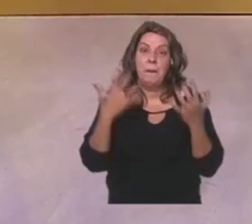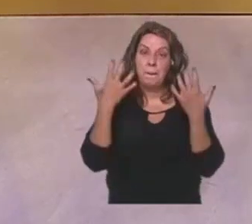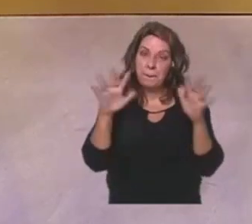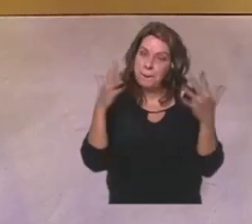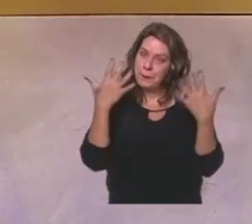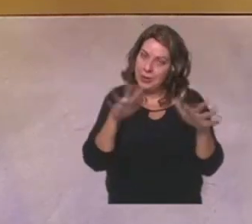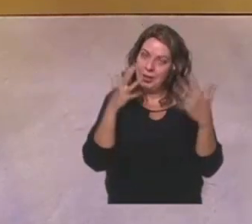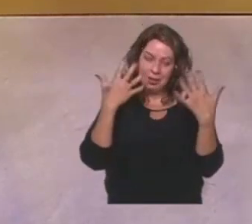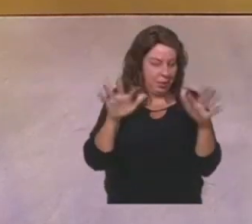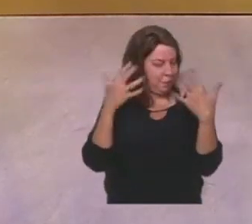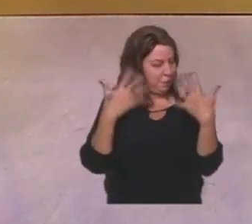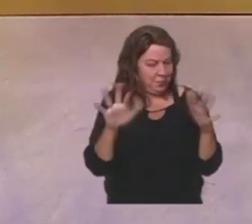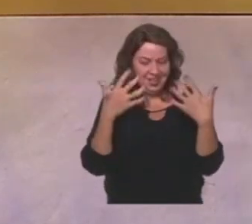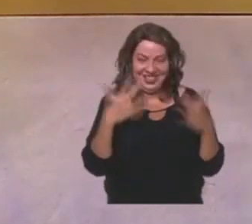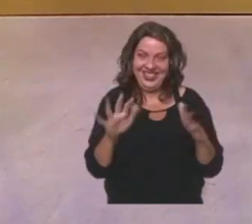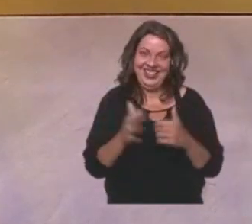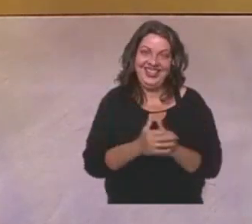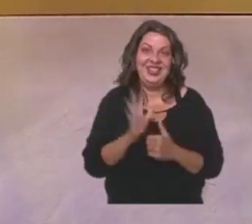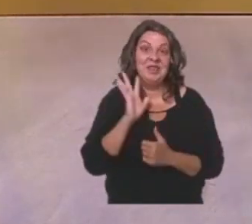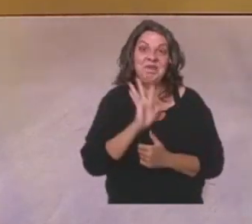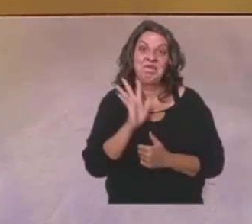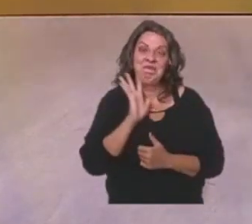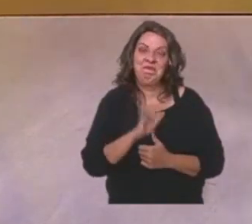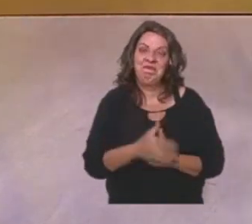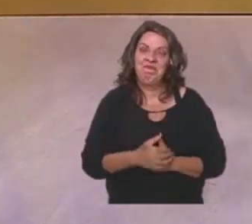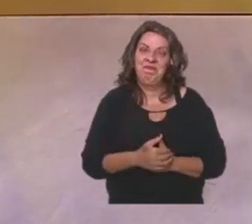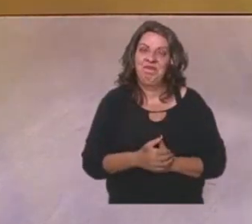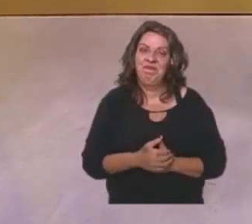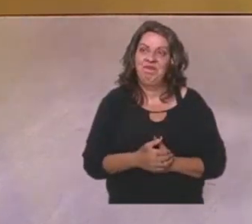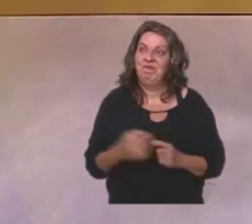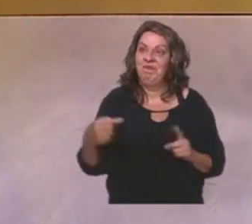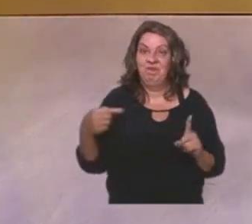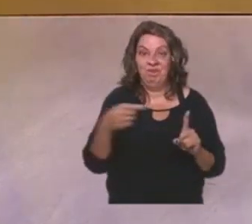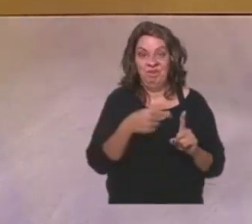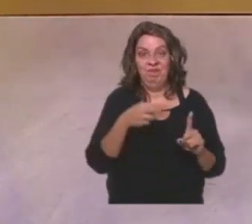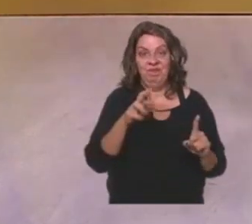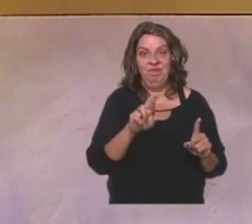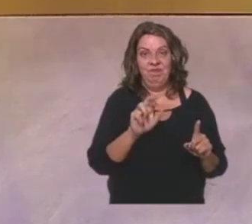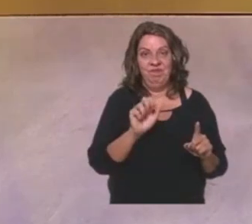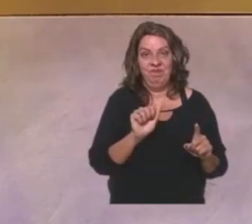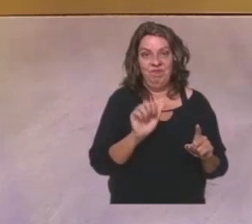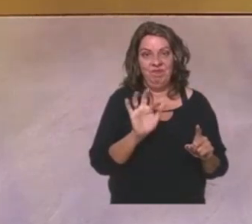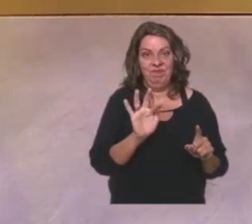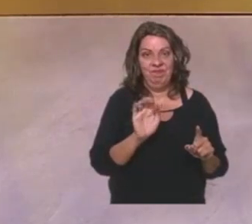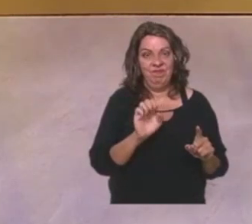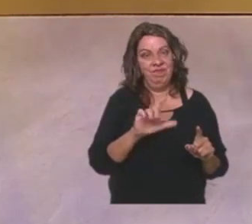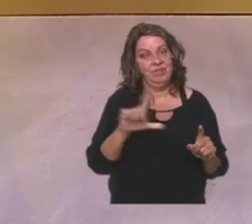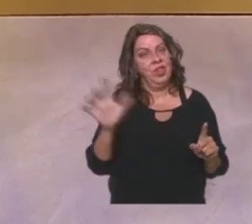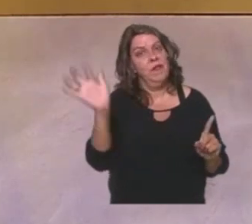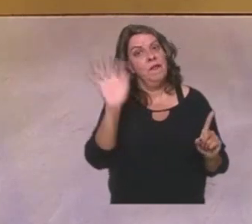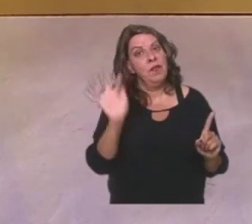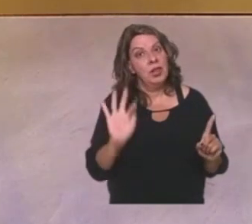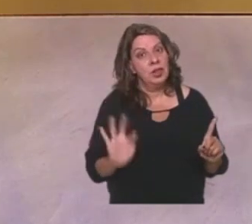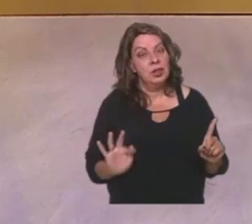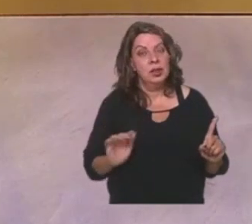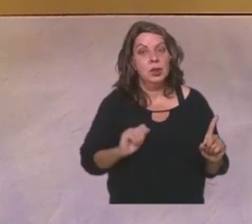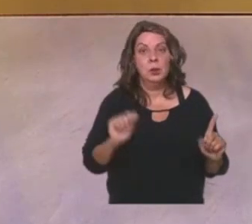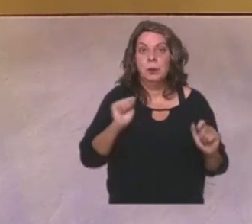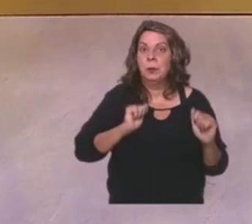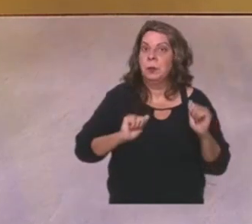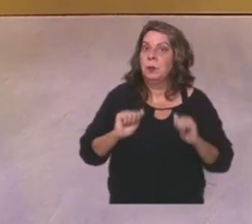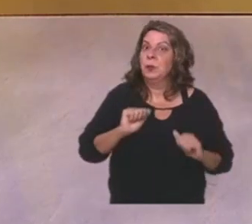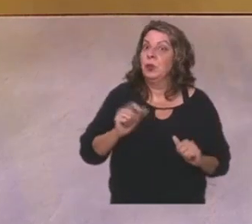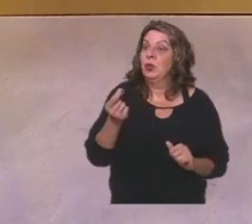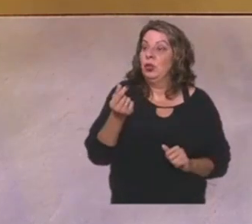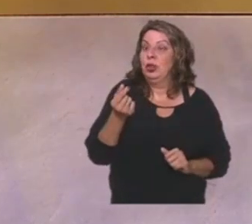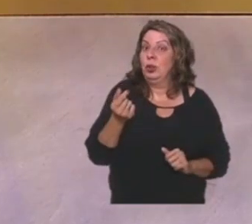Parabéns, olha bom demais. Aí, que parabéns, bacana. Aí. Faça o Rafael, bons desse prêmio, né? O Rafael ficou feliz da vida, tá ansioso já para usar aí o seu